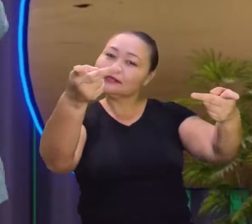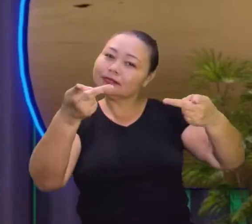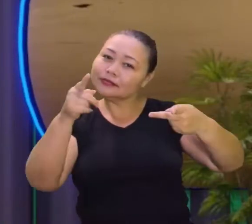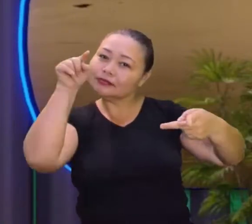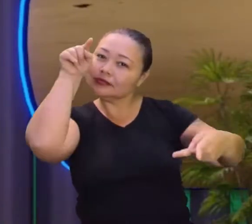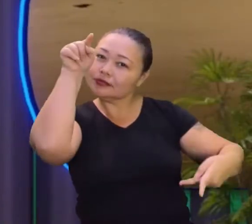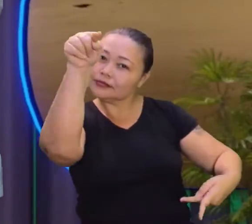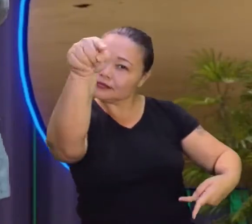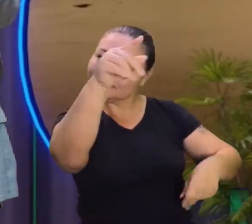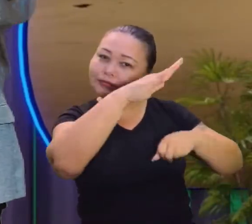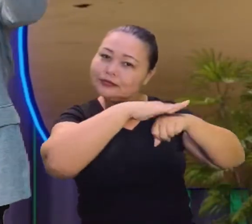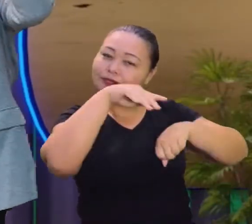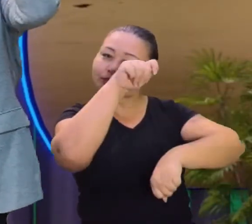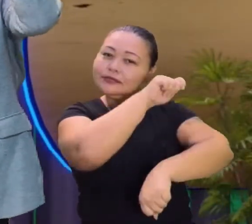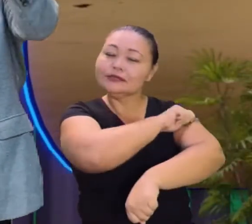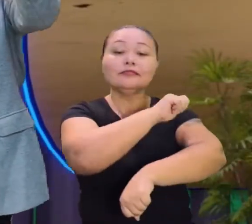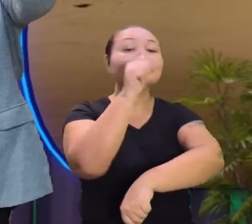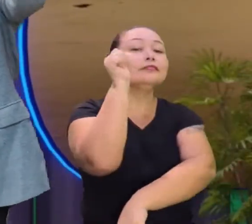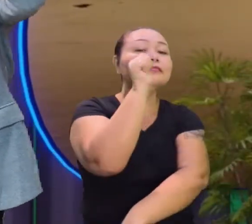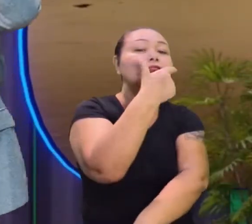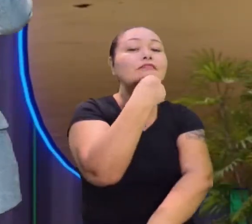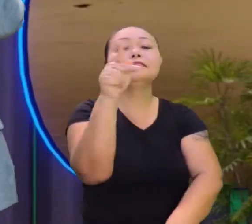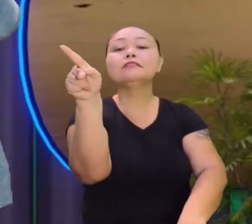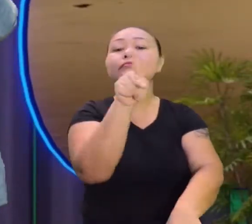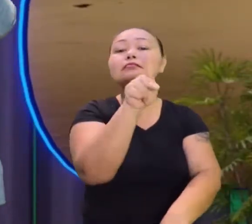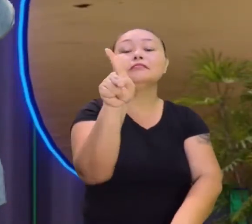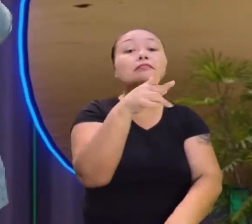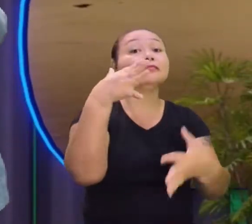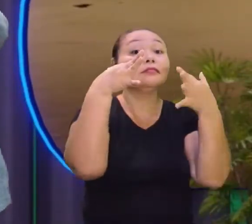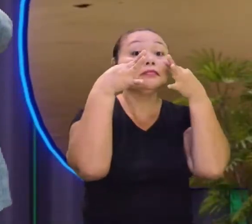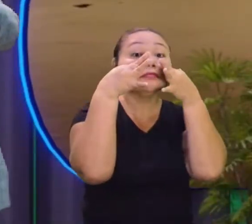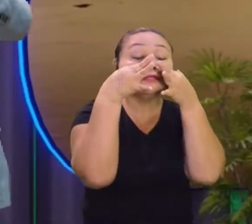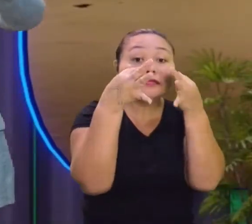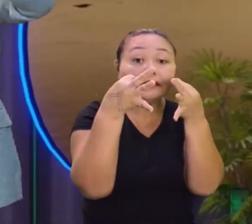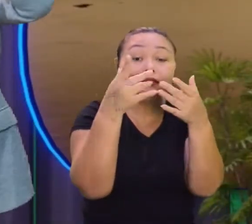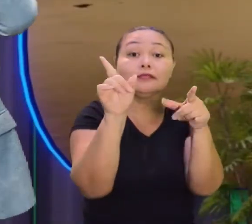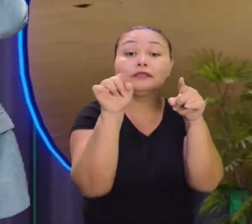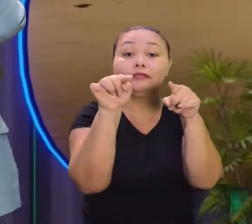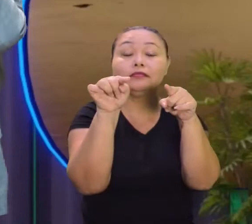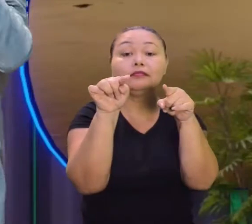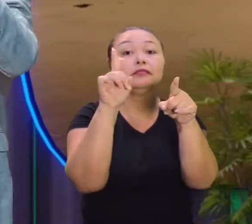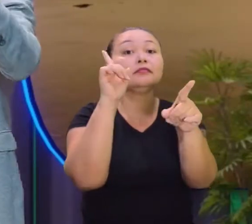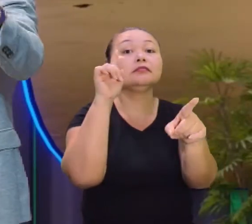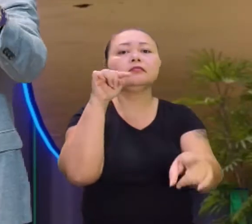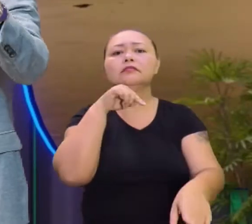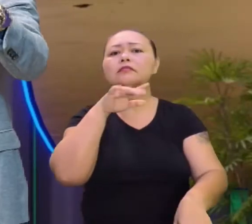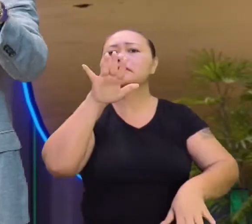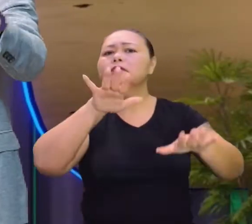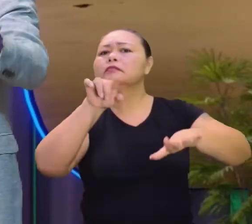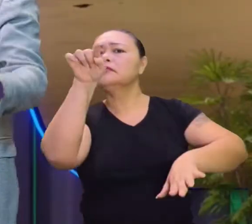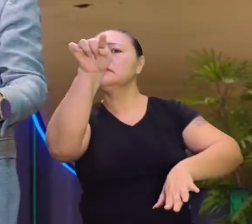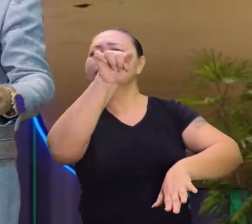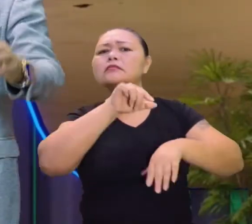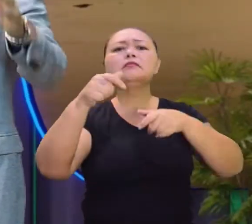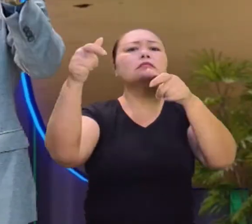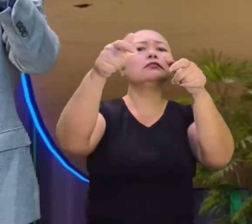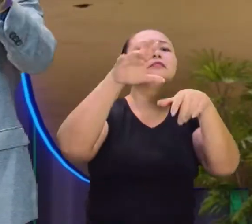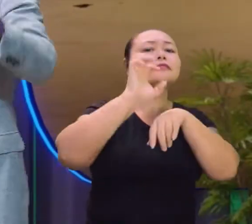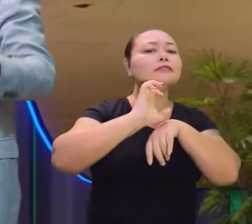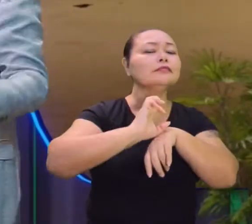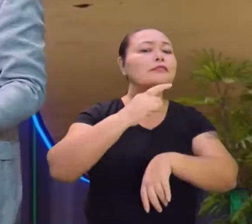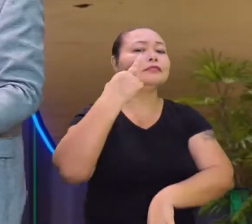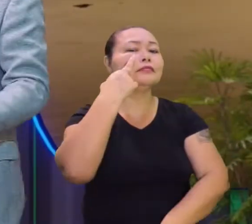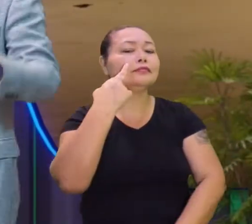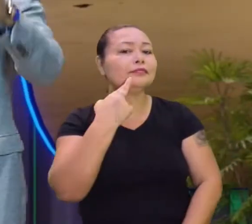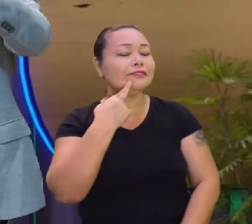convidamos você, querido aluno, querida aluna, professores presenciais, em qualquer lugar de Rondônia,